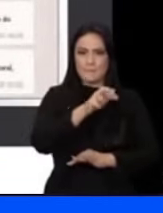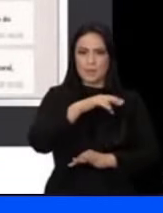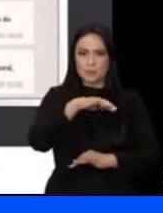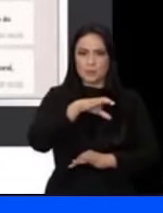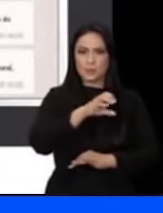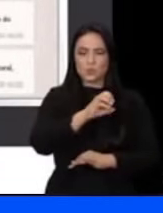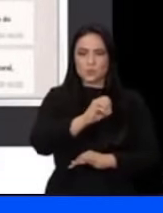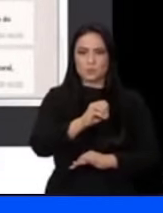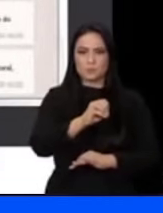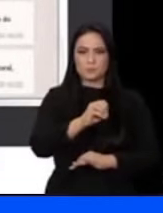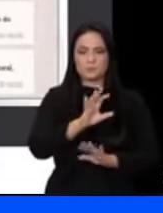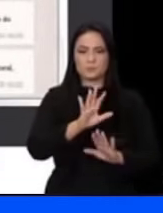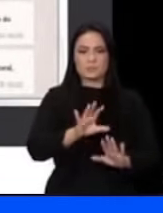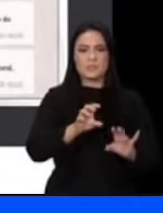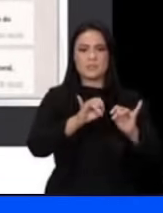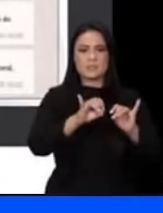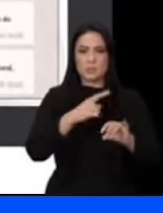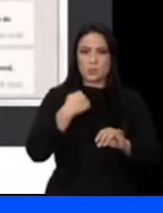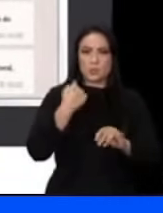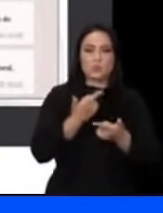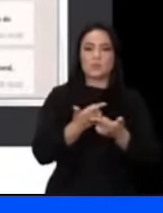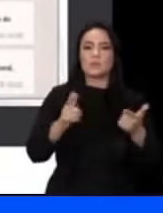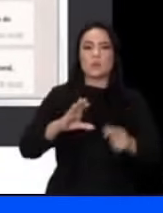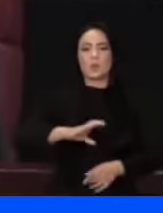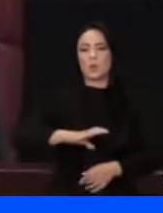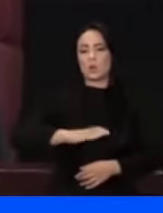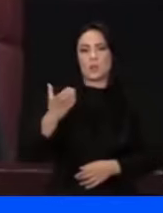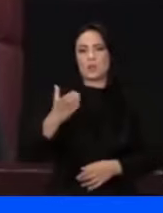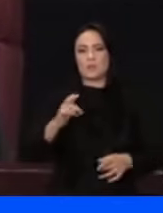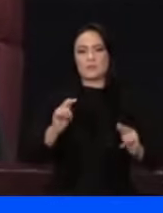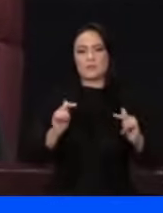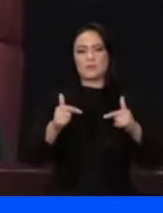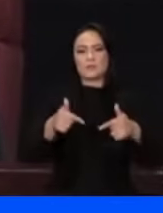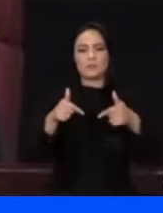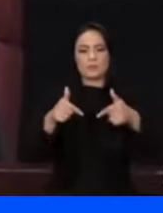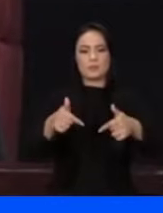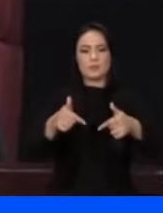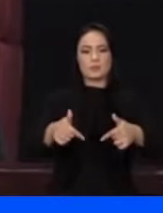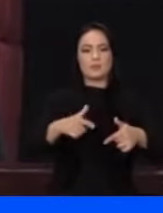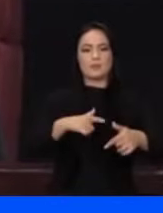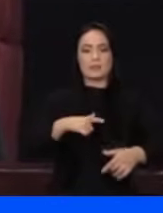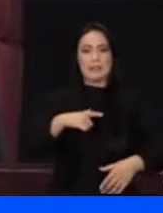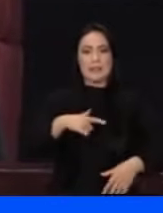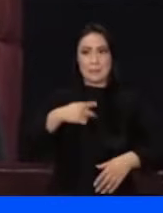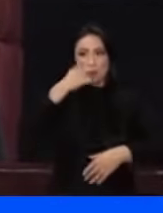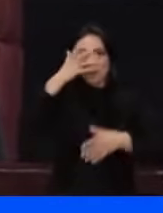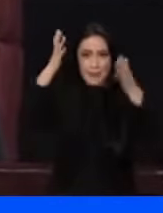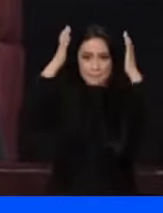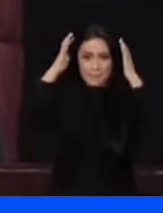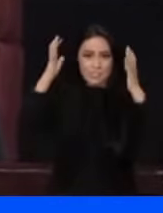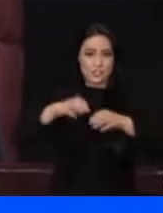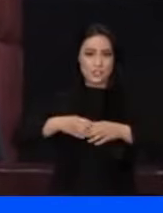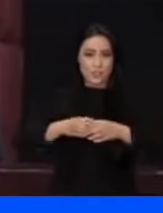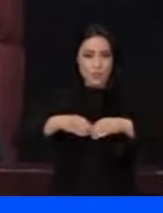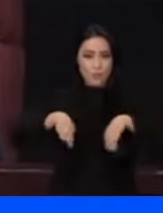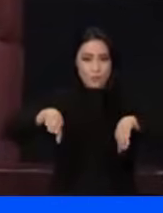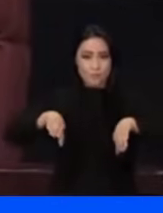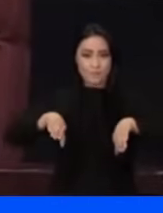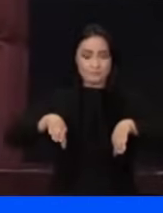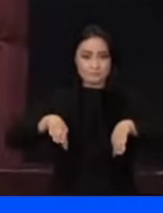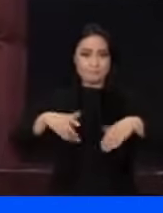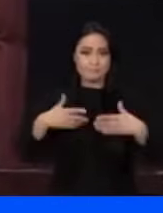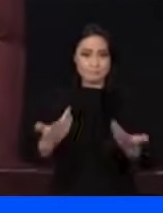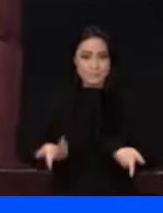Nunes Rezende Júnior. Se a gente não tem coragem de enfrentar o cabeça de ovo e uma fraude eleitoral,